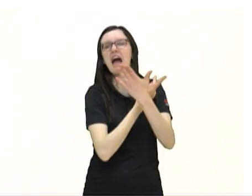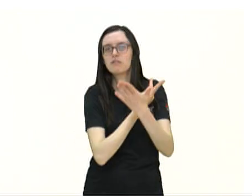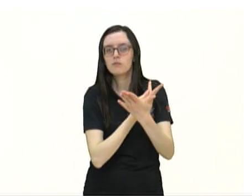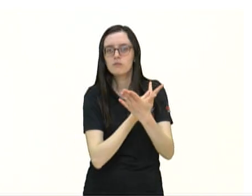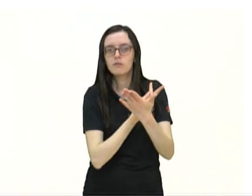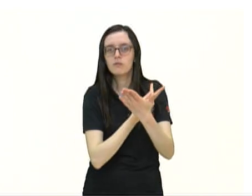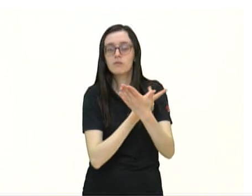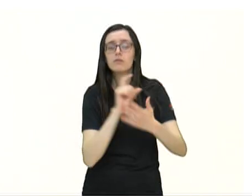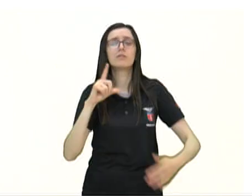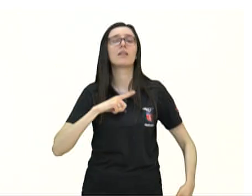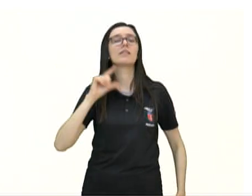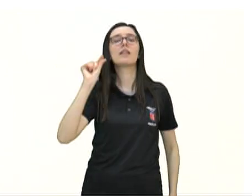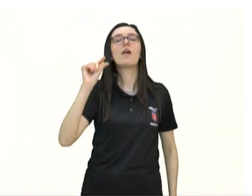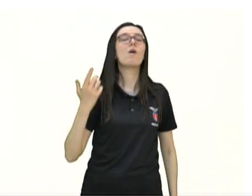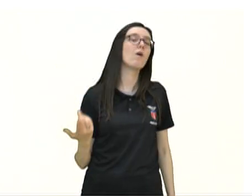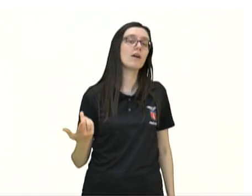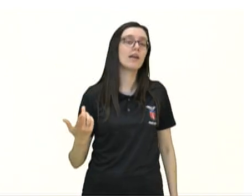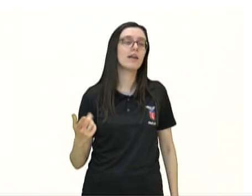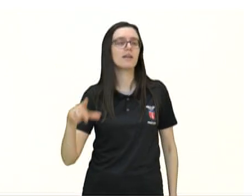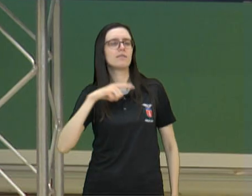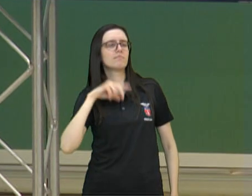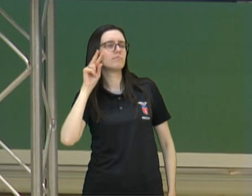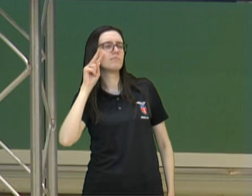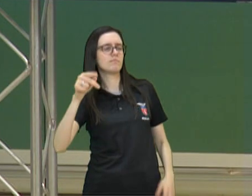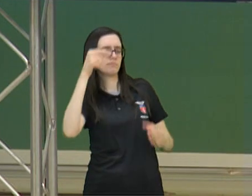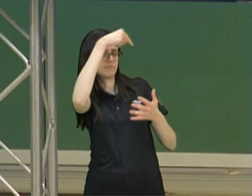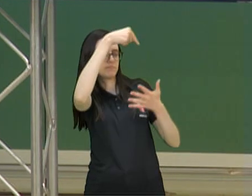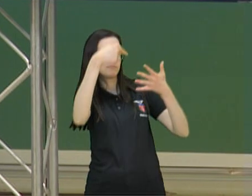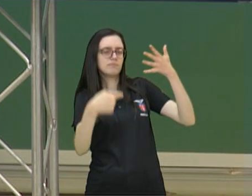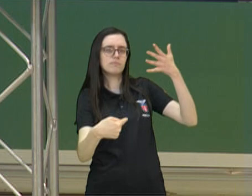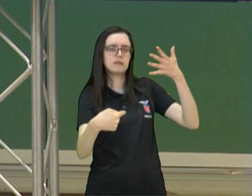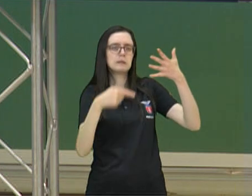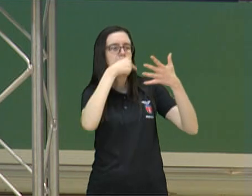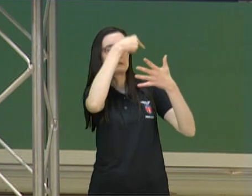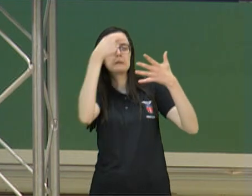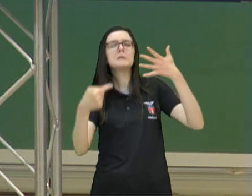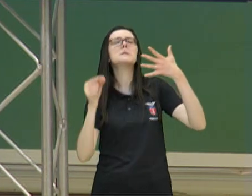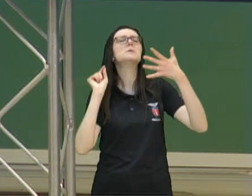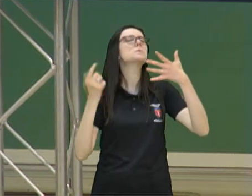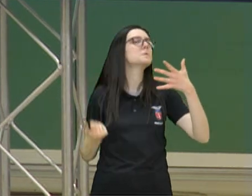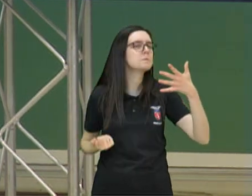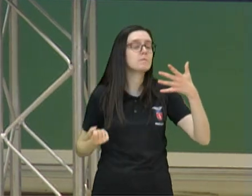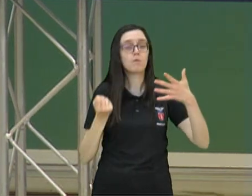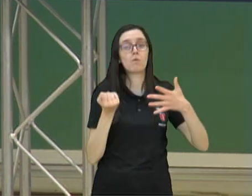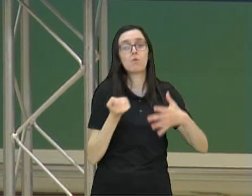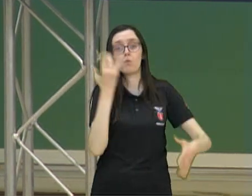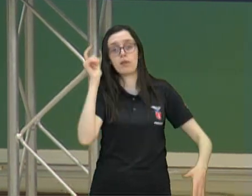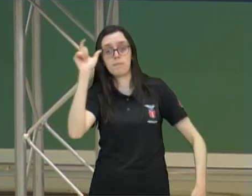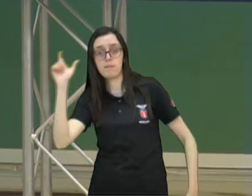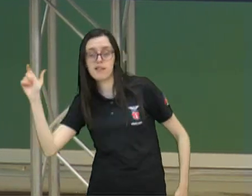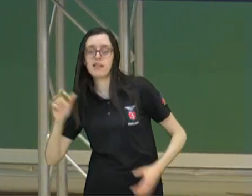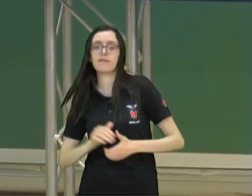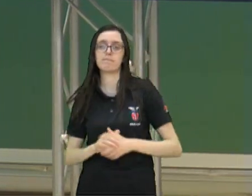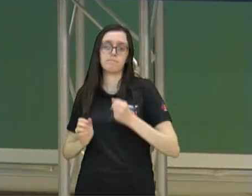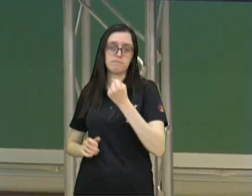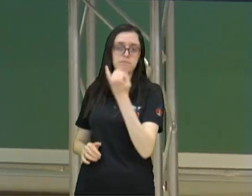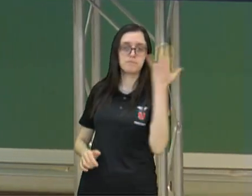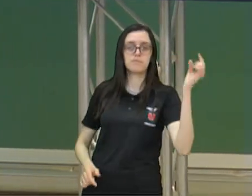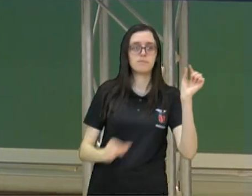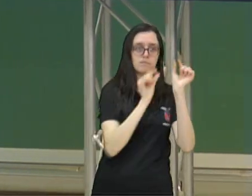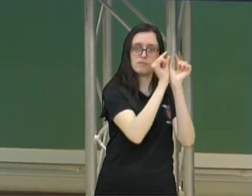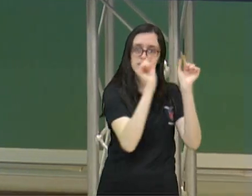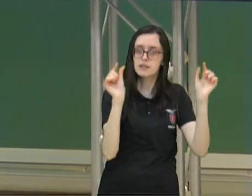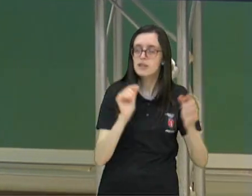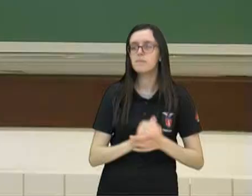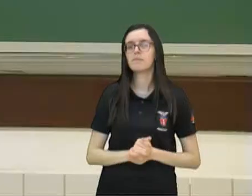temos essas opções. O que vocês vão ter que contar? Quantidade de palavras, quantidade de